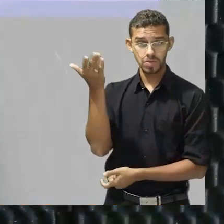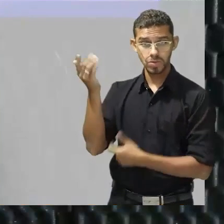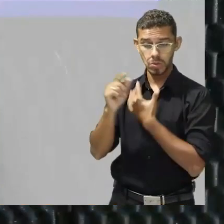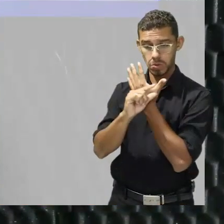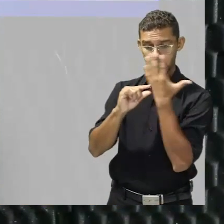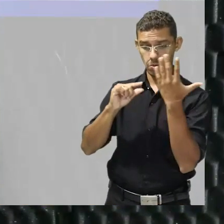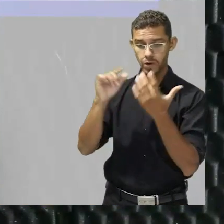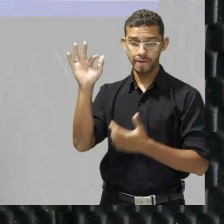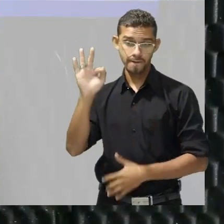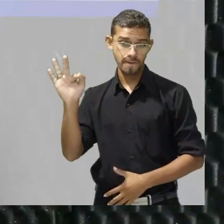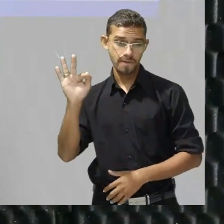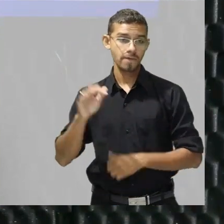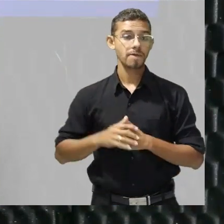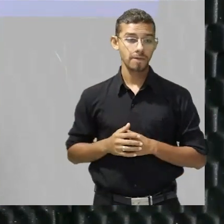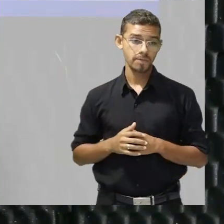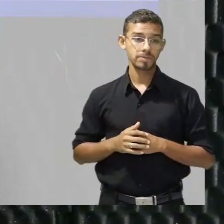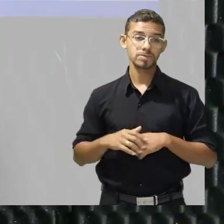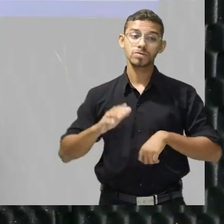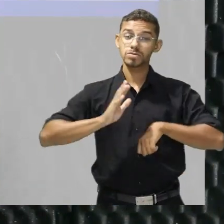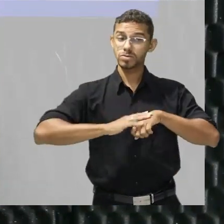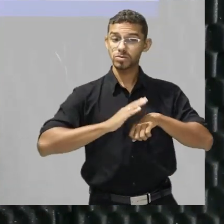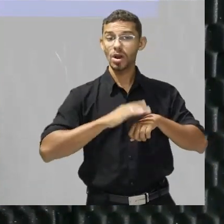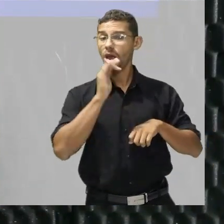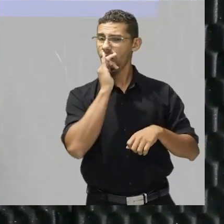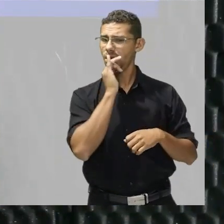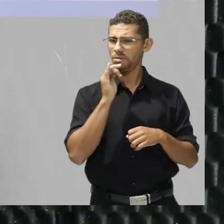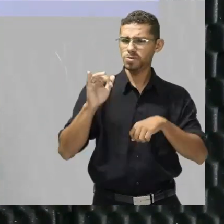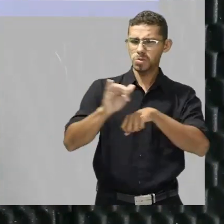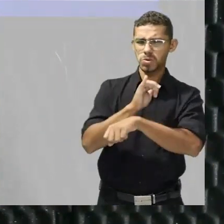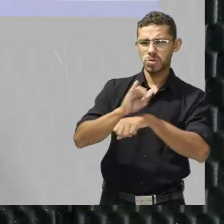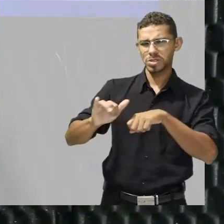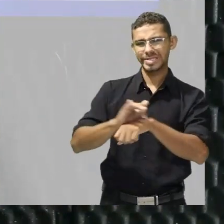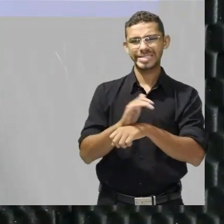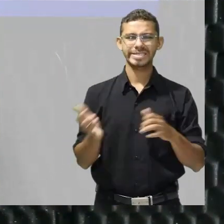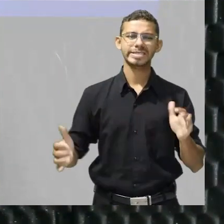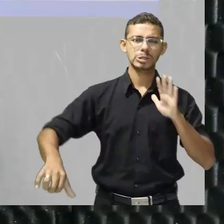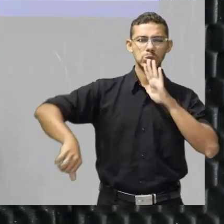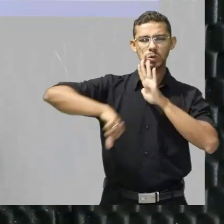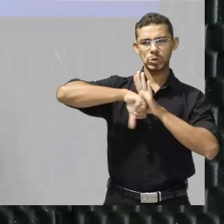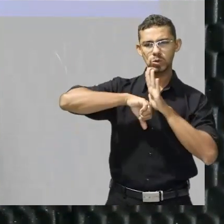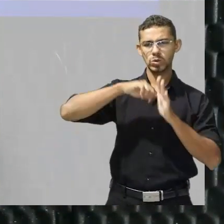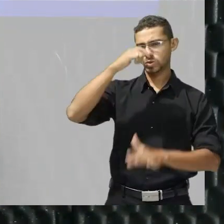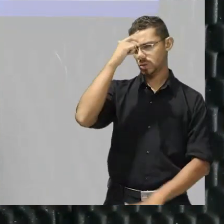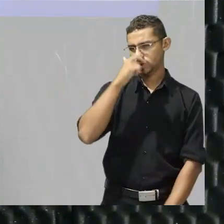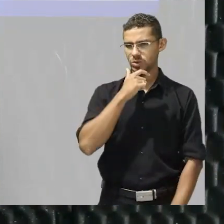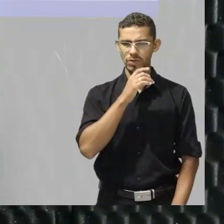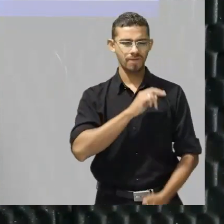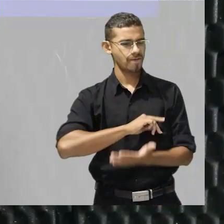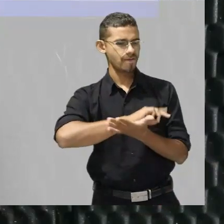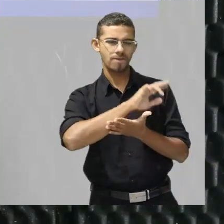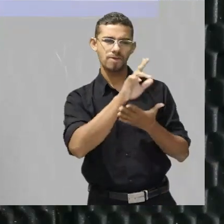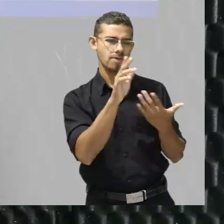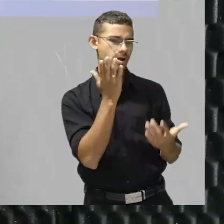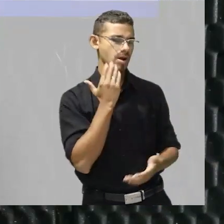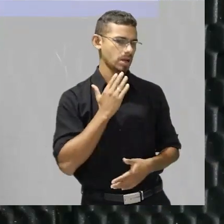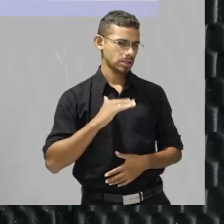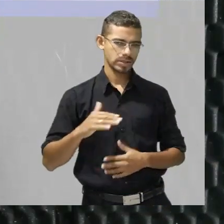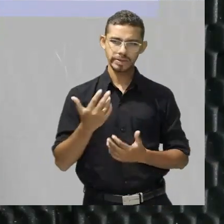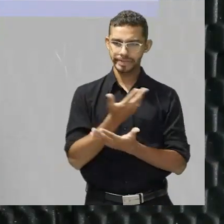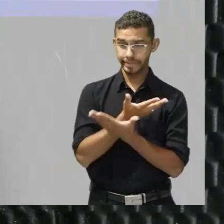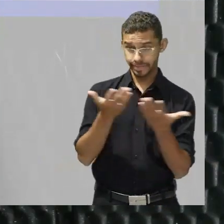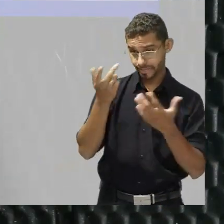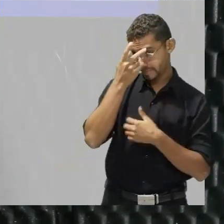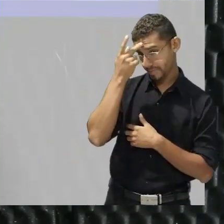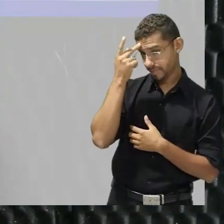dessas estratégias comerciais que afetam negativamente inúmeros indivíduos Então esse é o